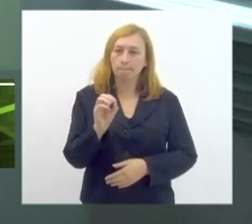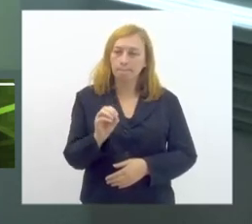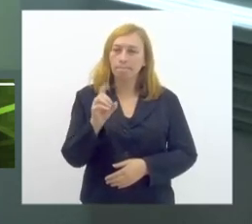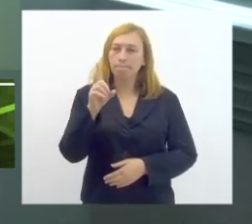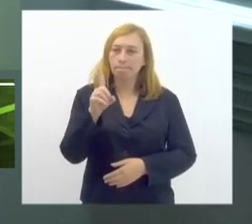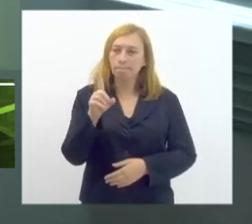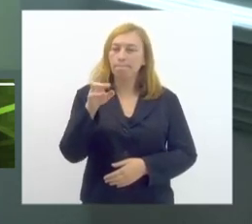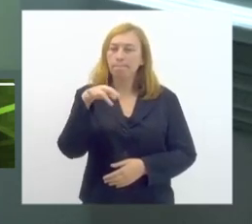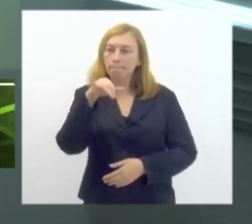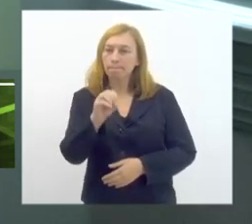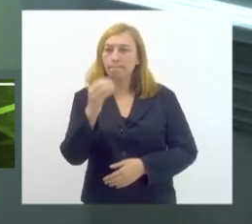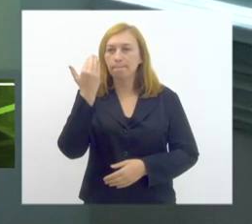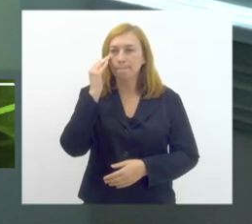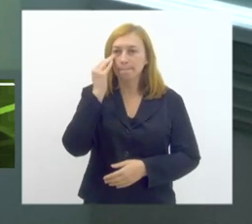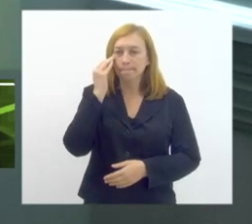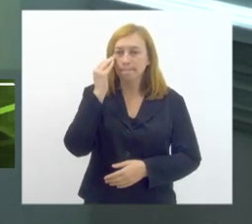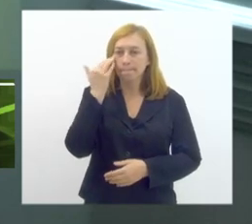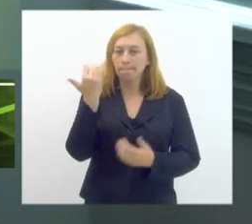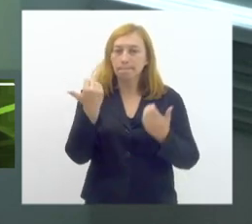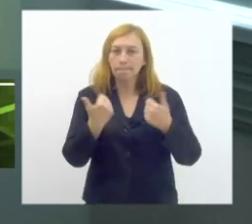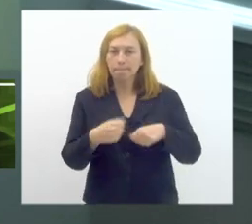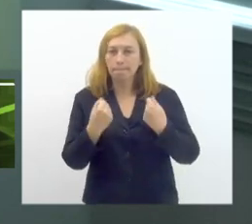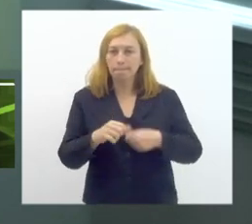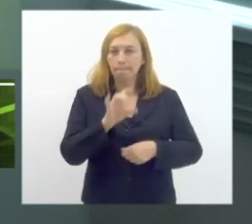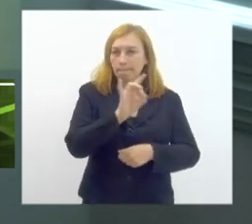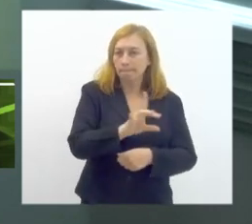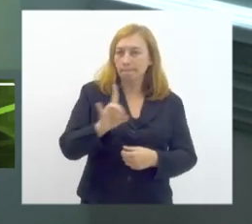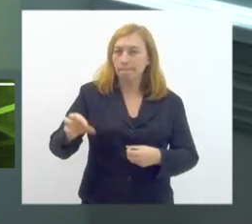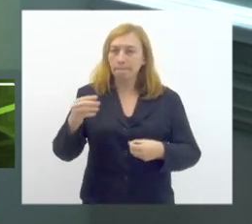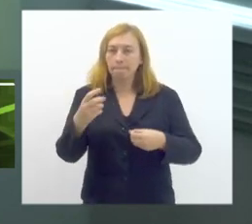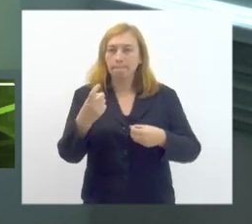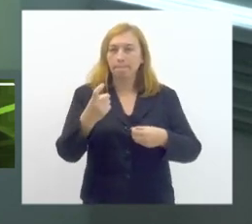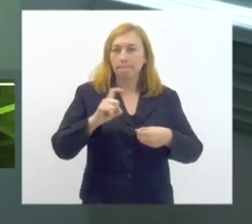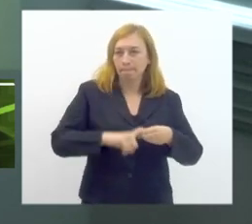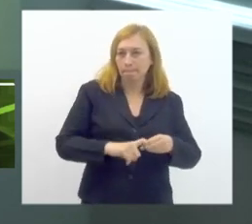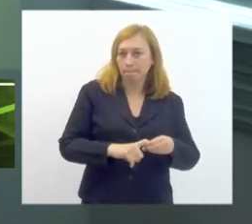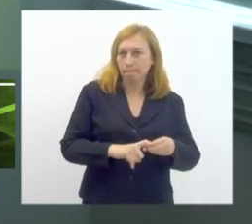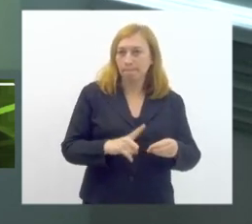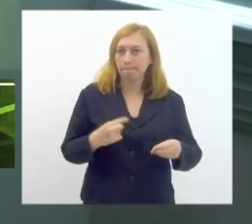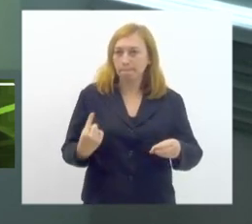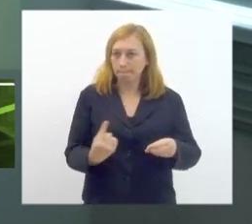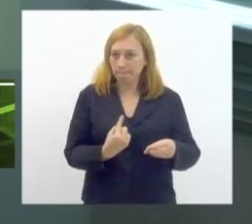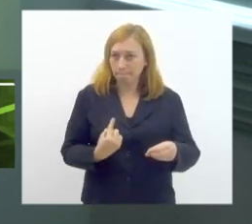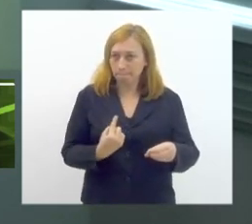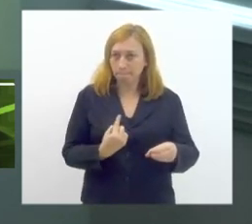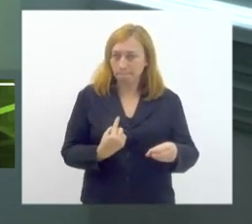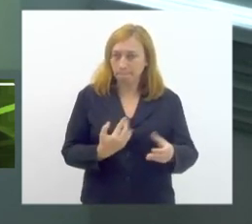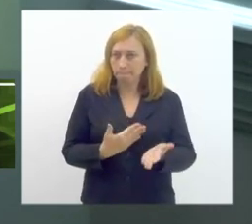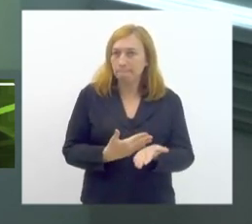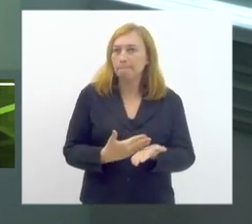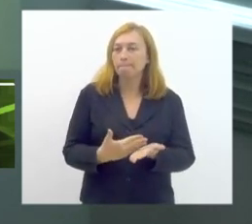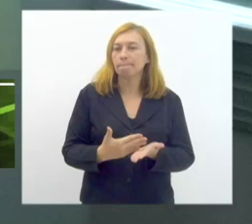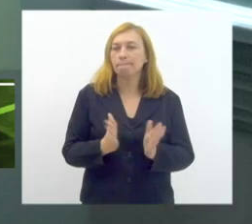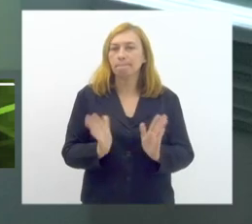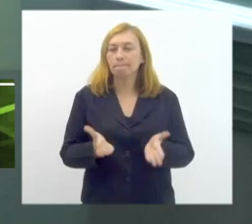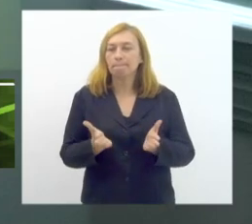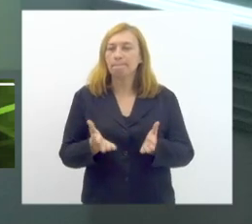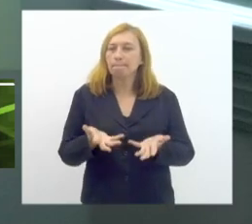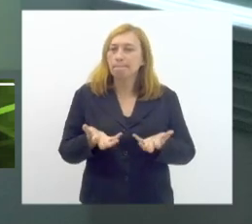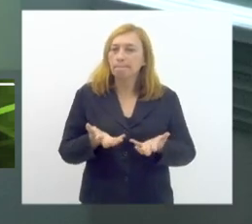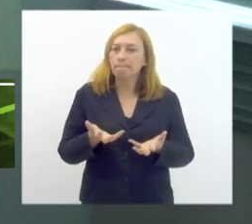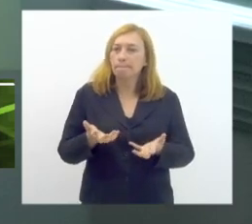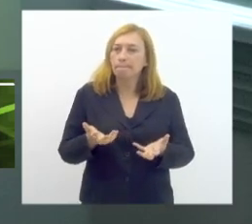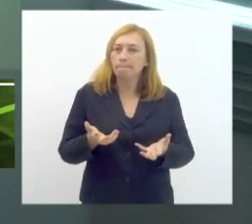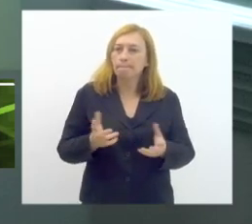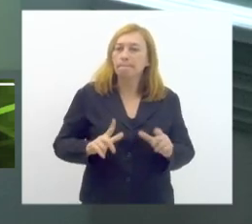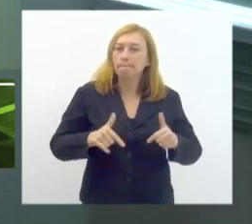gente tem que entender o estágio de maturidade que cada consórcio se encontra. E o nosso é embrionário. Né? A gente quer que ele amadureça muito rápido,